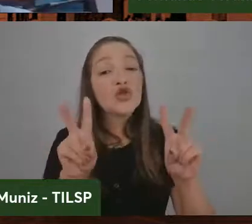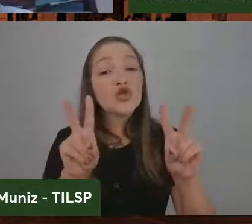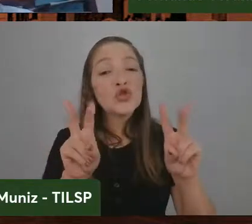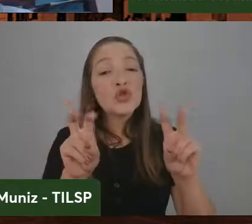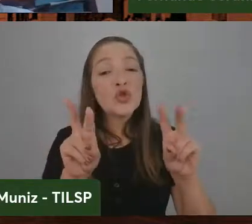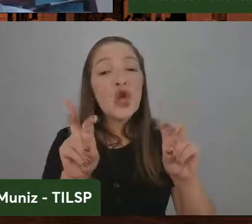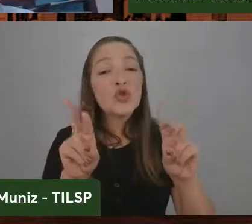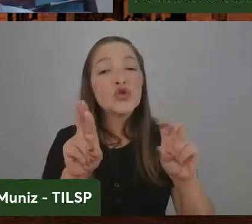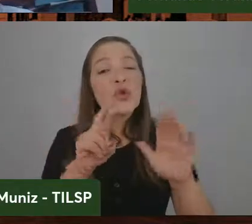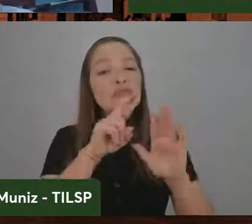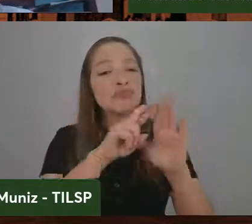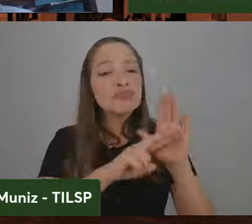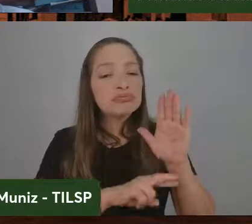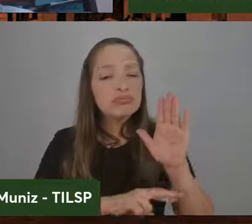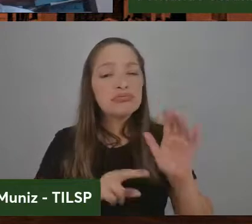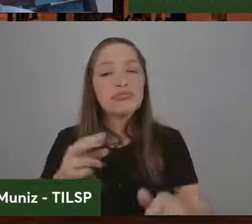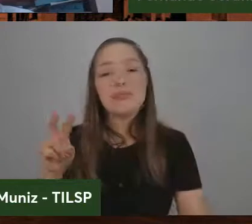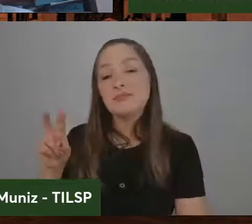Né? Uhum.